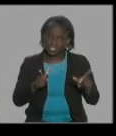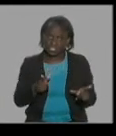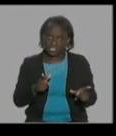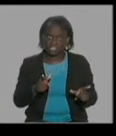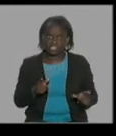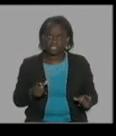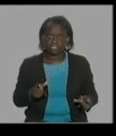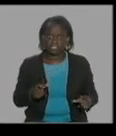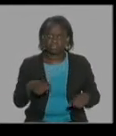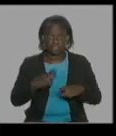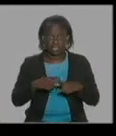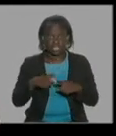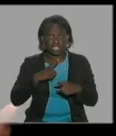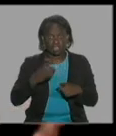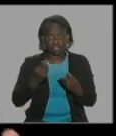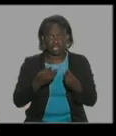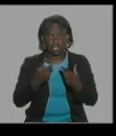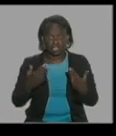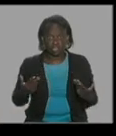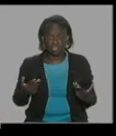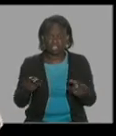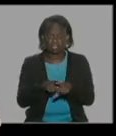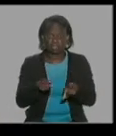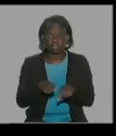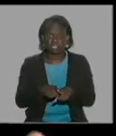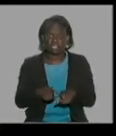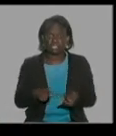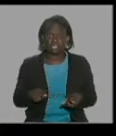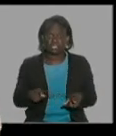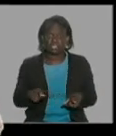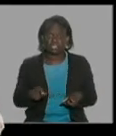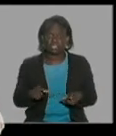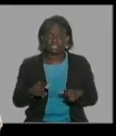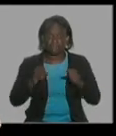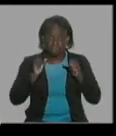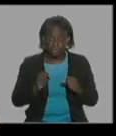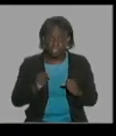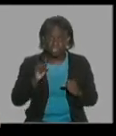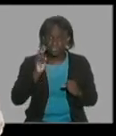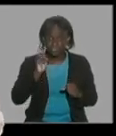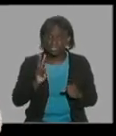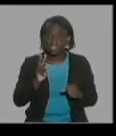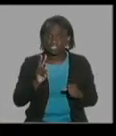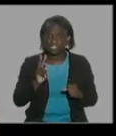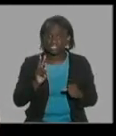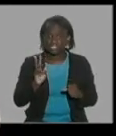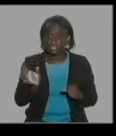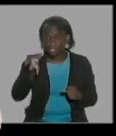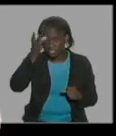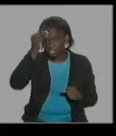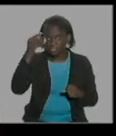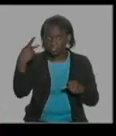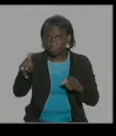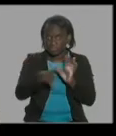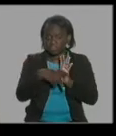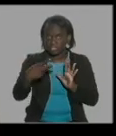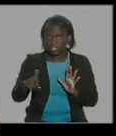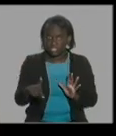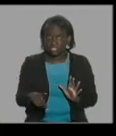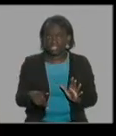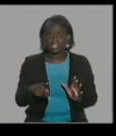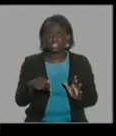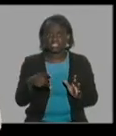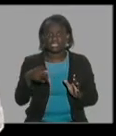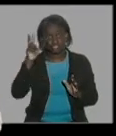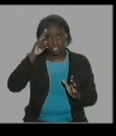sido diferente. Tem muita coisa que a gente também pode beber da fonte do Fela